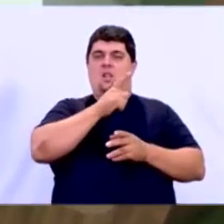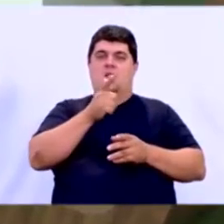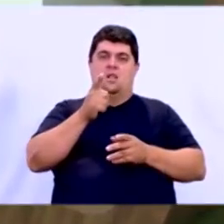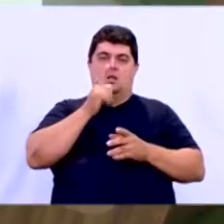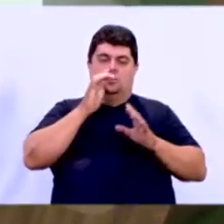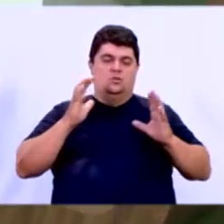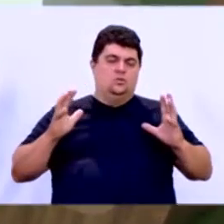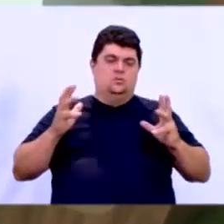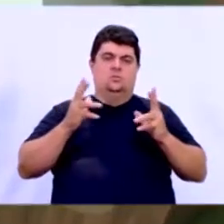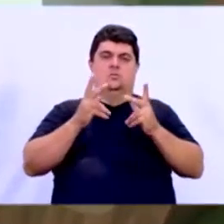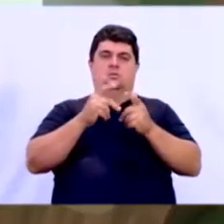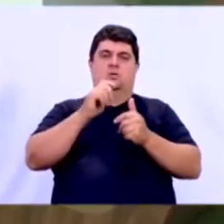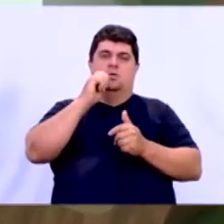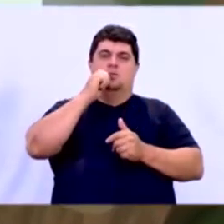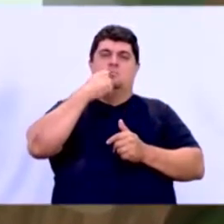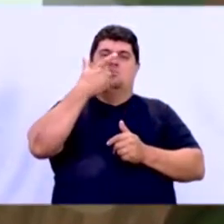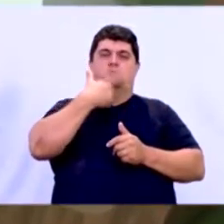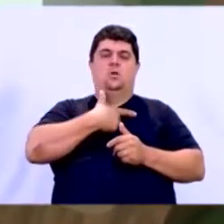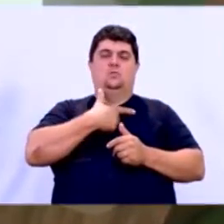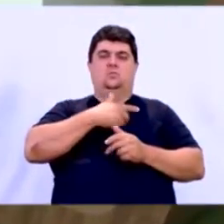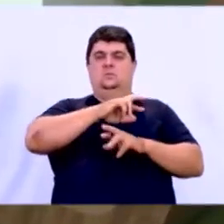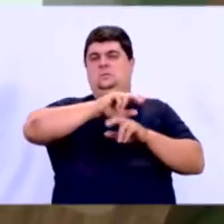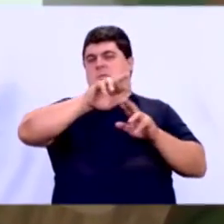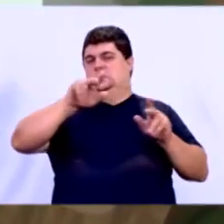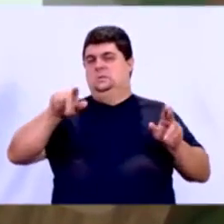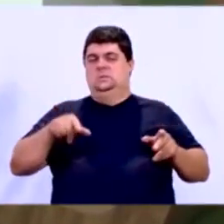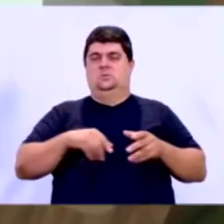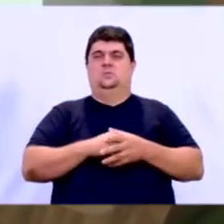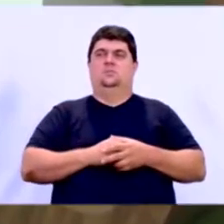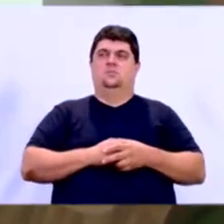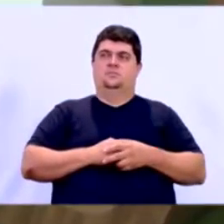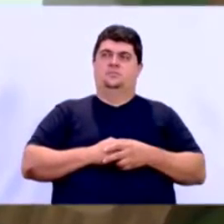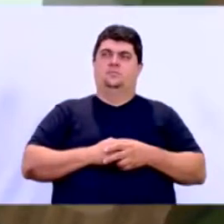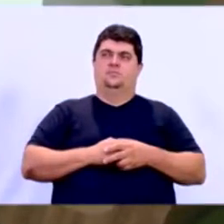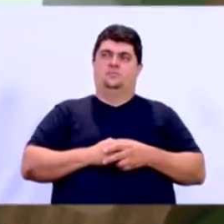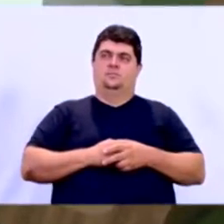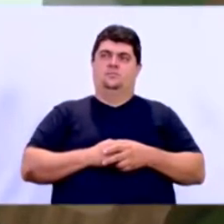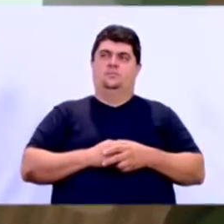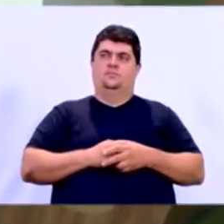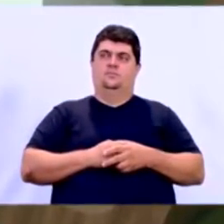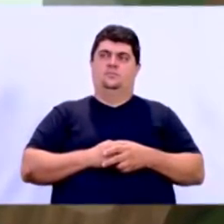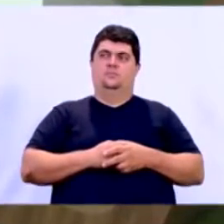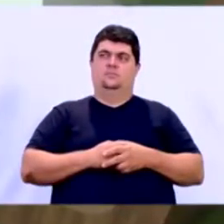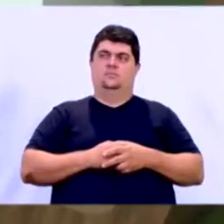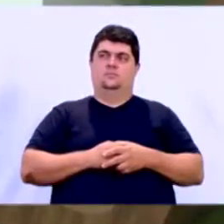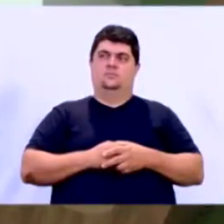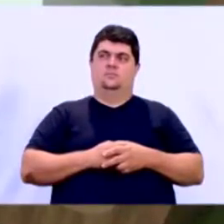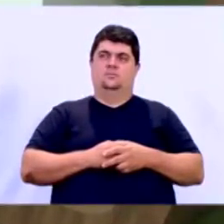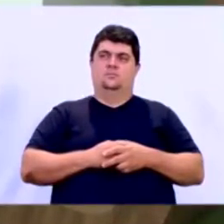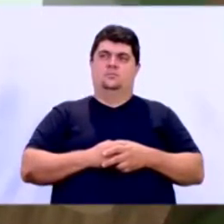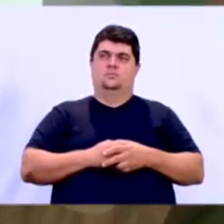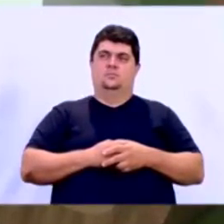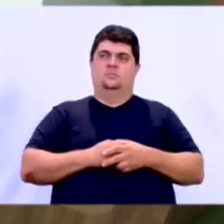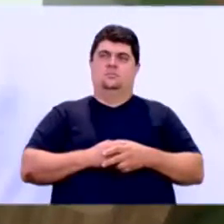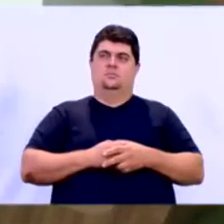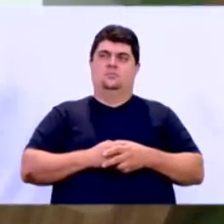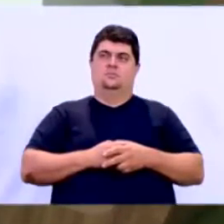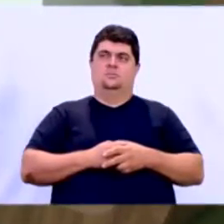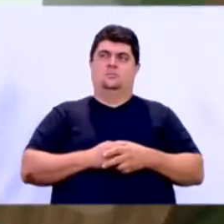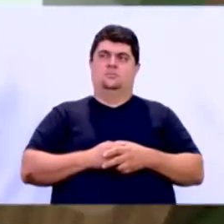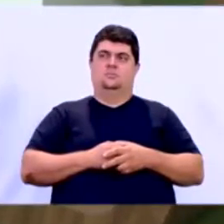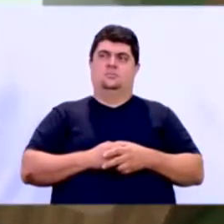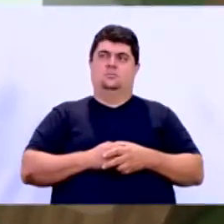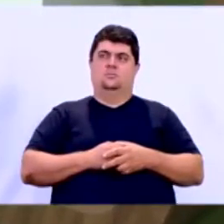geral, pão de queijo e etc. Deixa eu ver mais alguma resposta aqui para a questão 4.